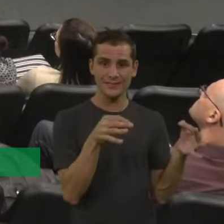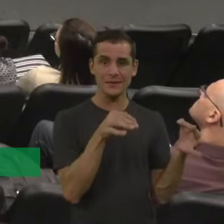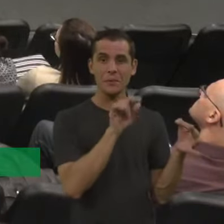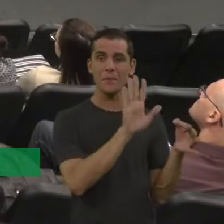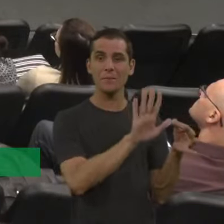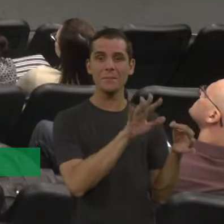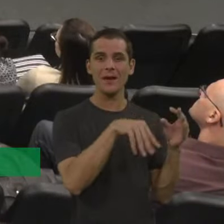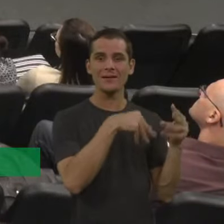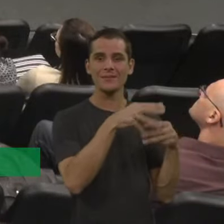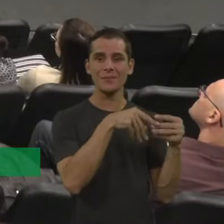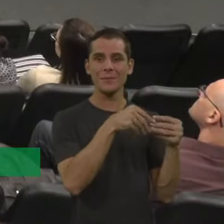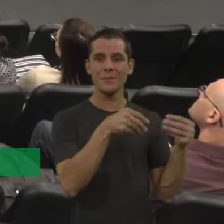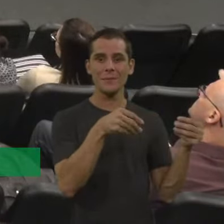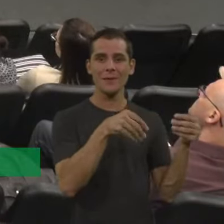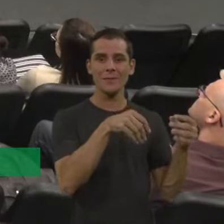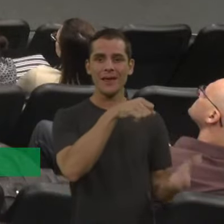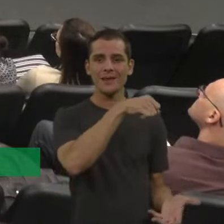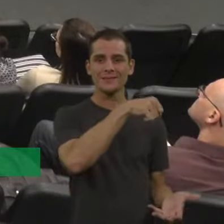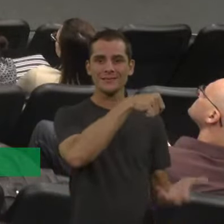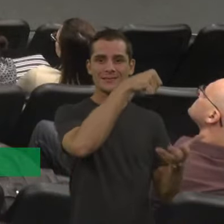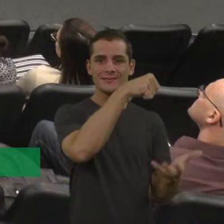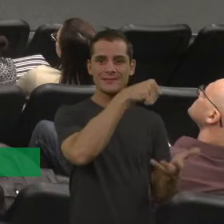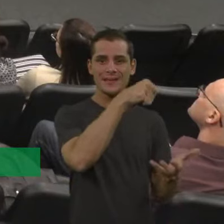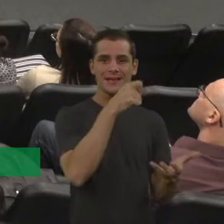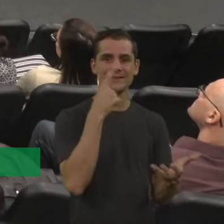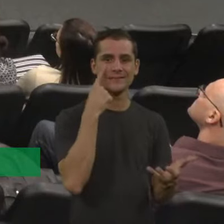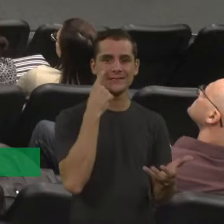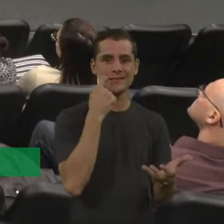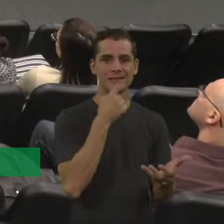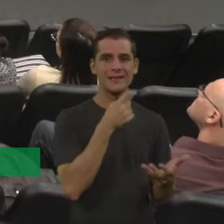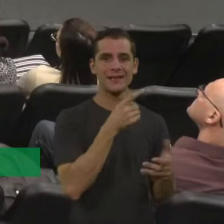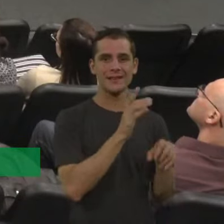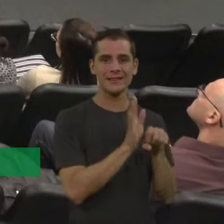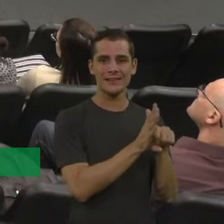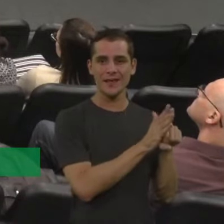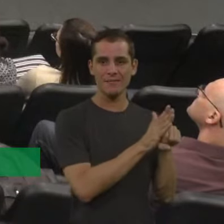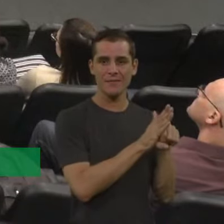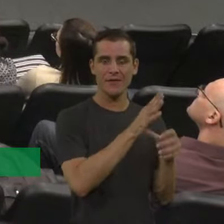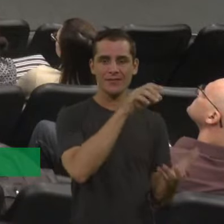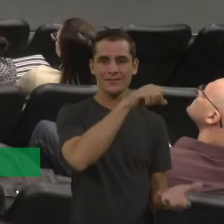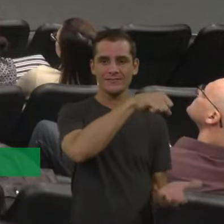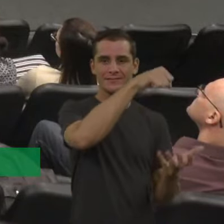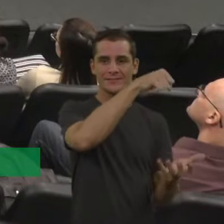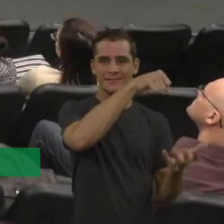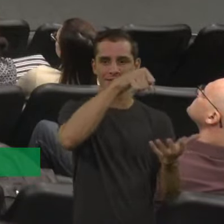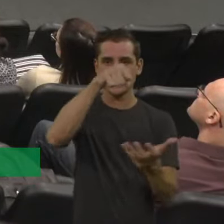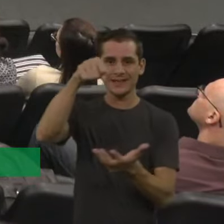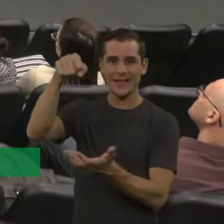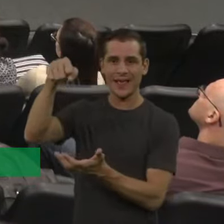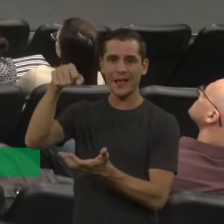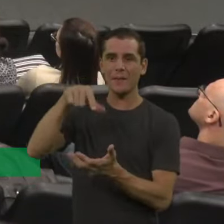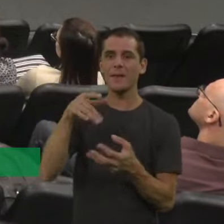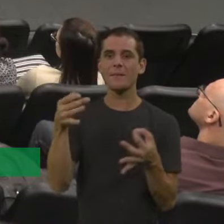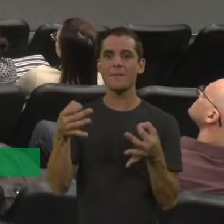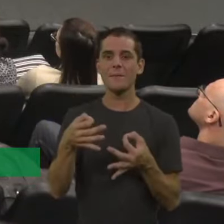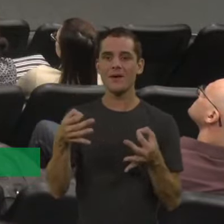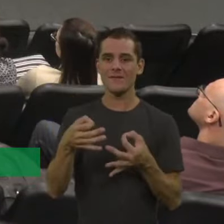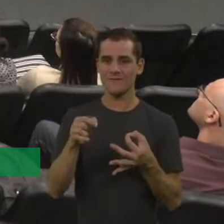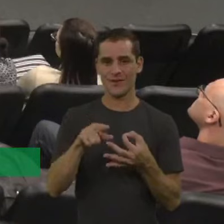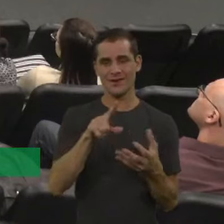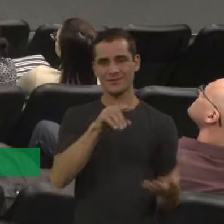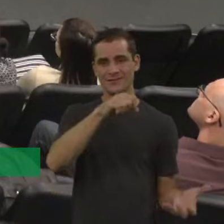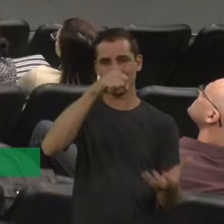cebola e enrolou os talinhos um no outro, que parecia uma perfeição tão grande que aquilo